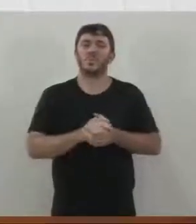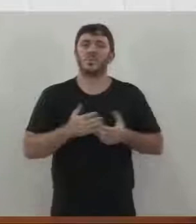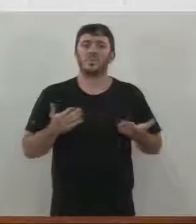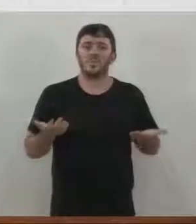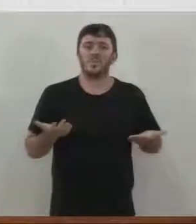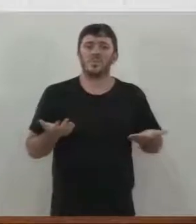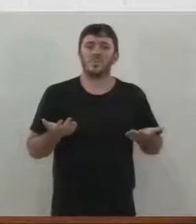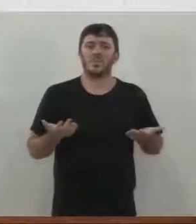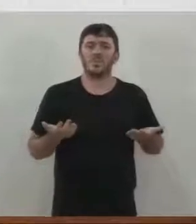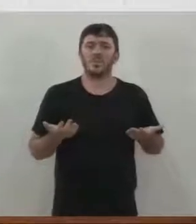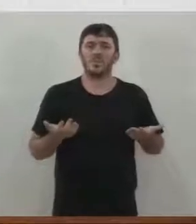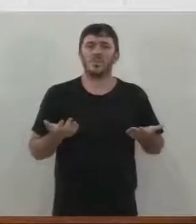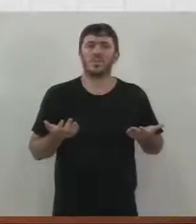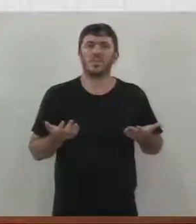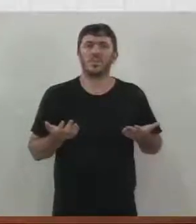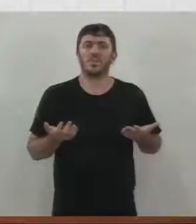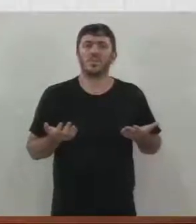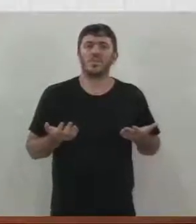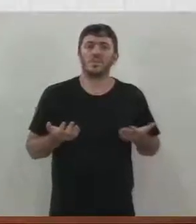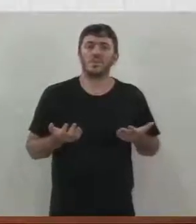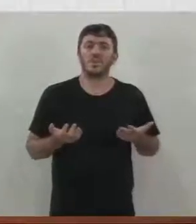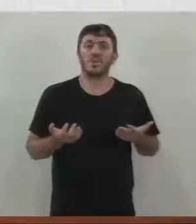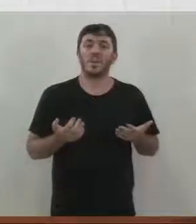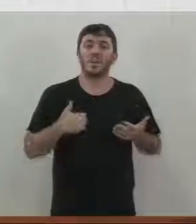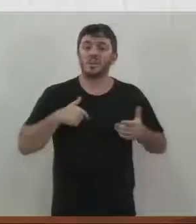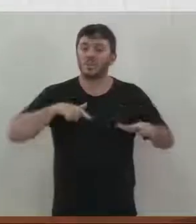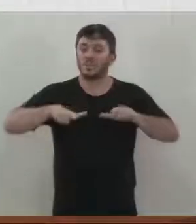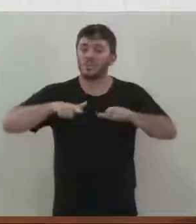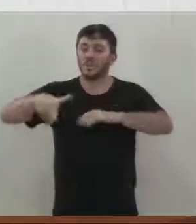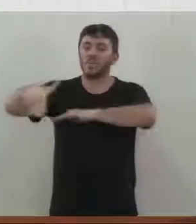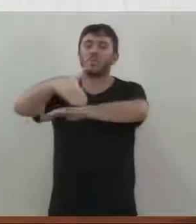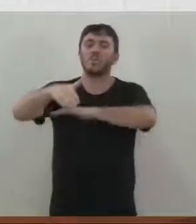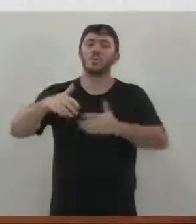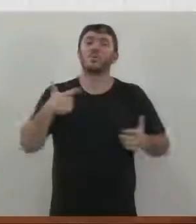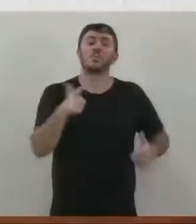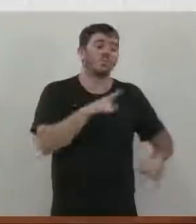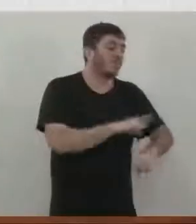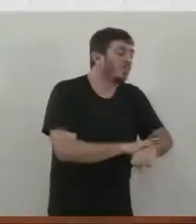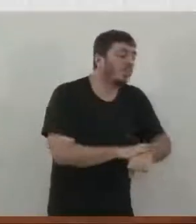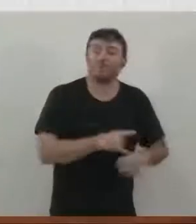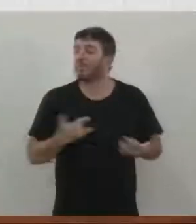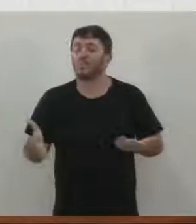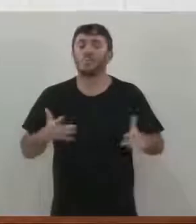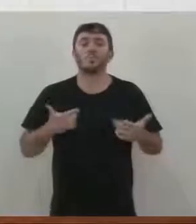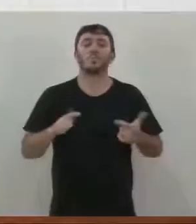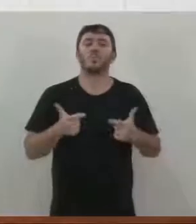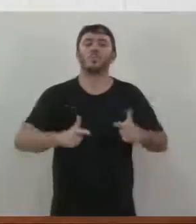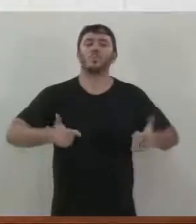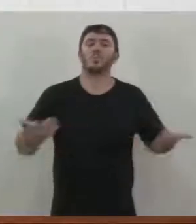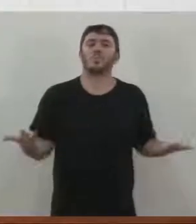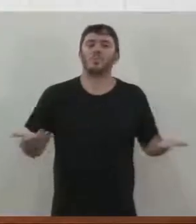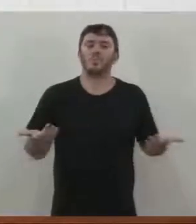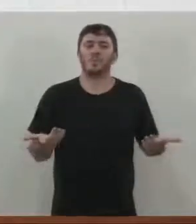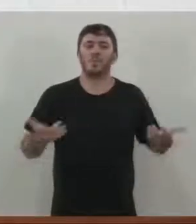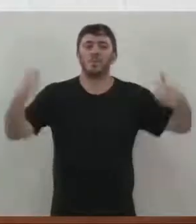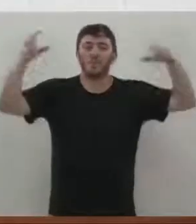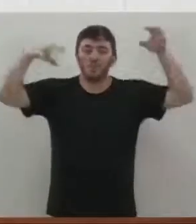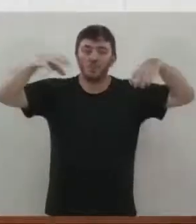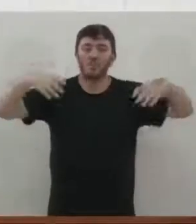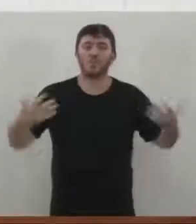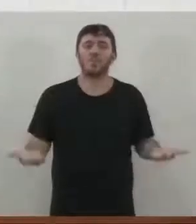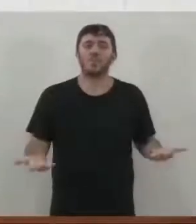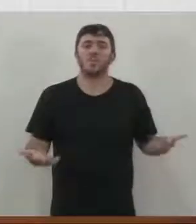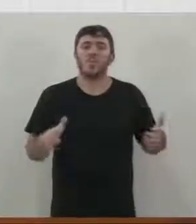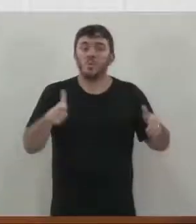momentos desumanos, porque uma pessoa que trabalha na rua não tem um banheiro para usar, em épocas de chuva, não ter